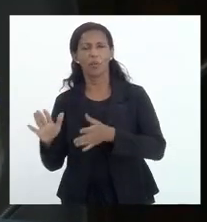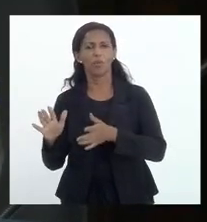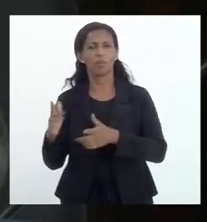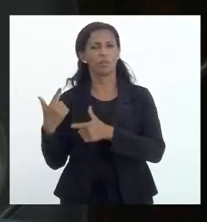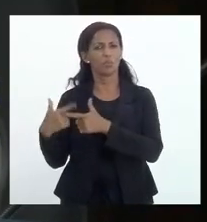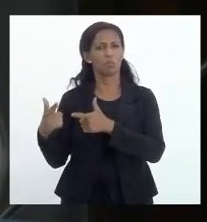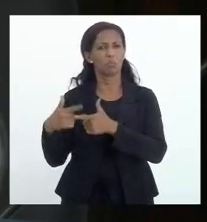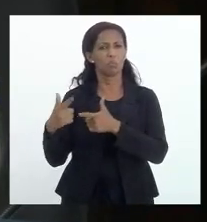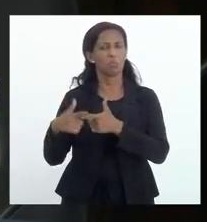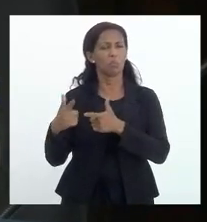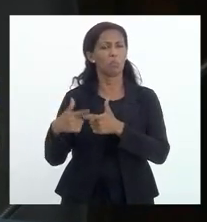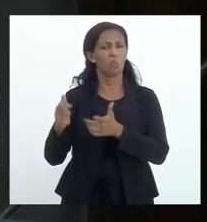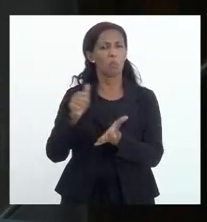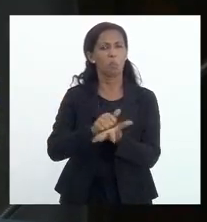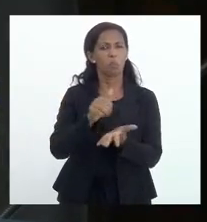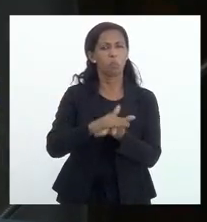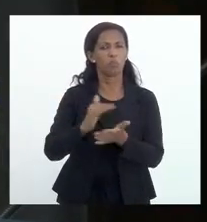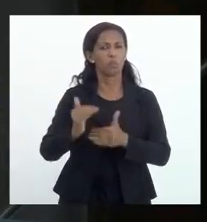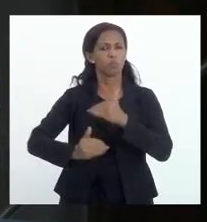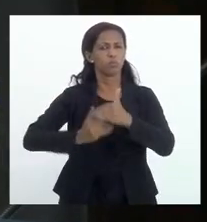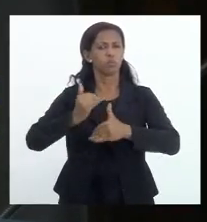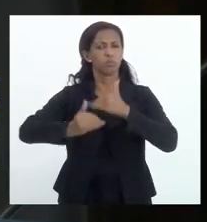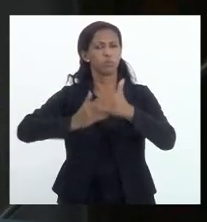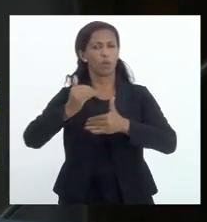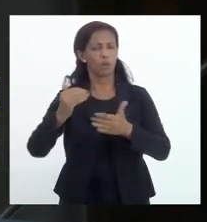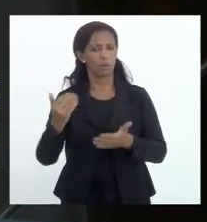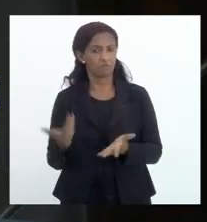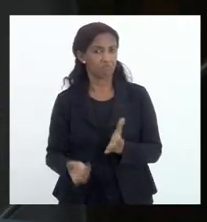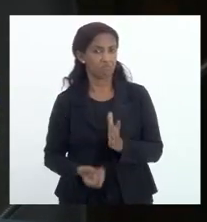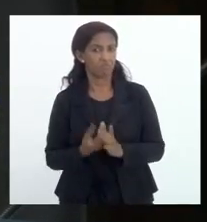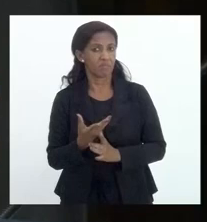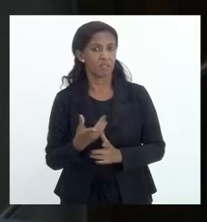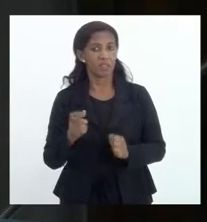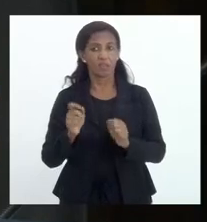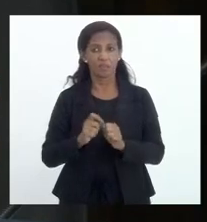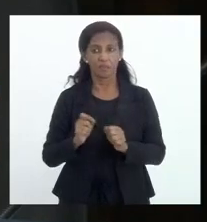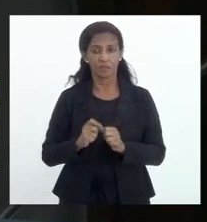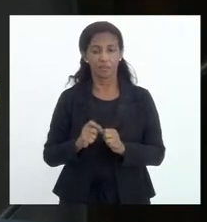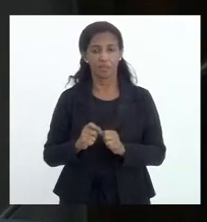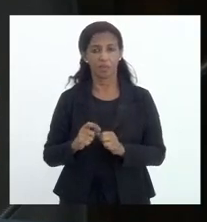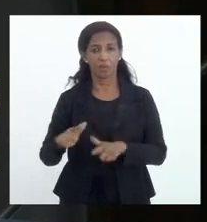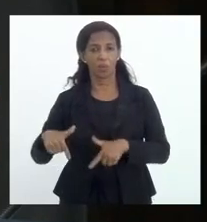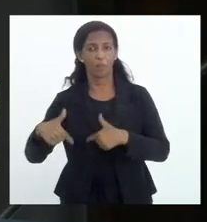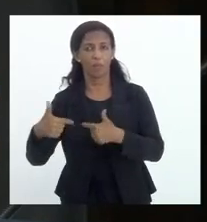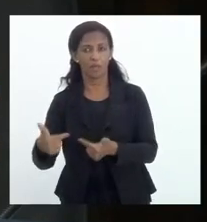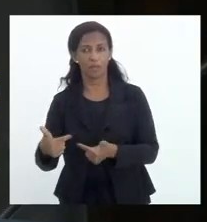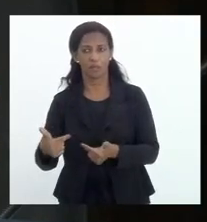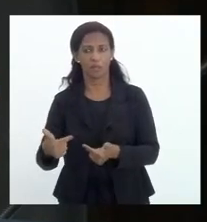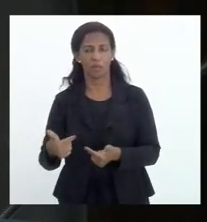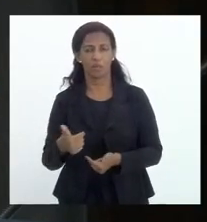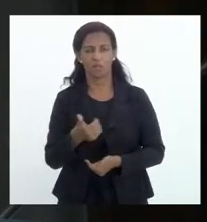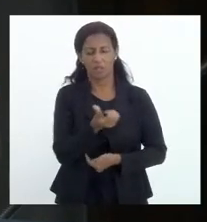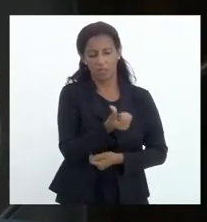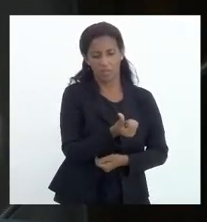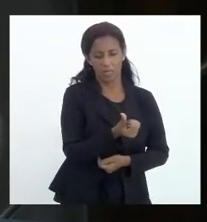são penalidades que nós tivemos, e que fizeram que a operação, que saiu de